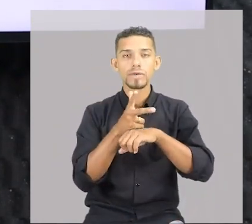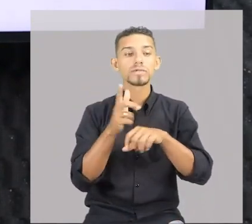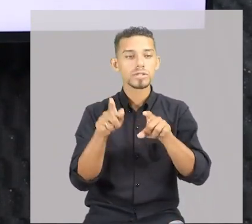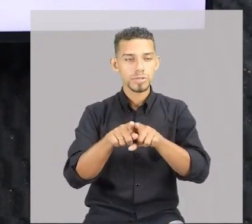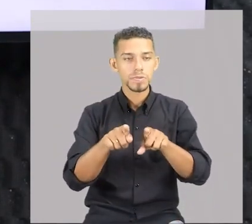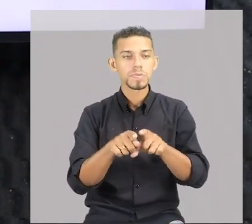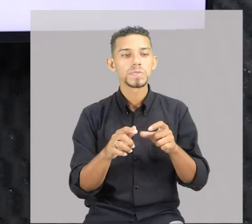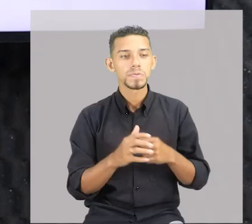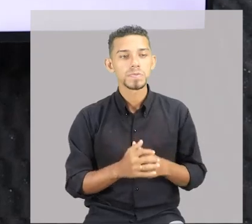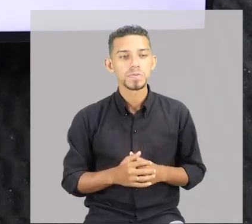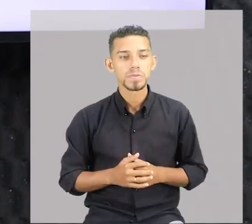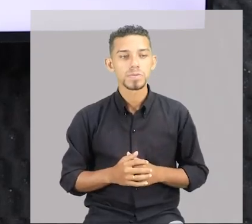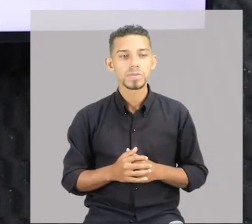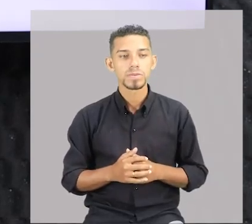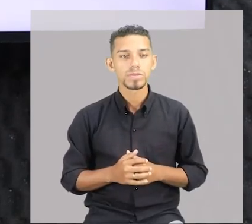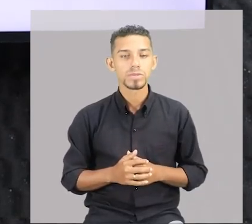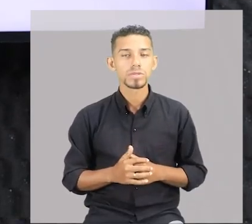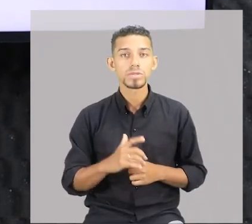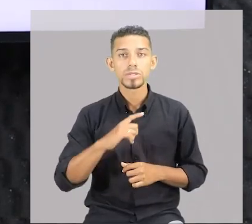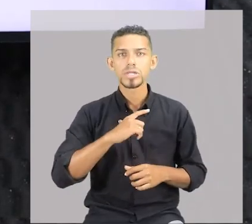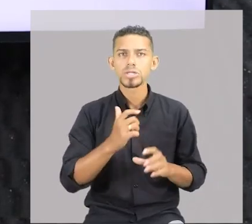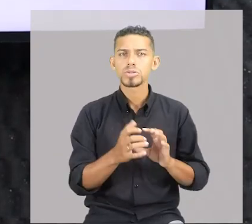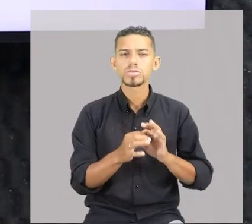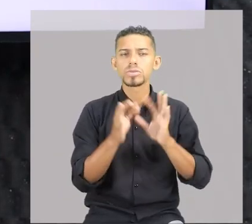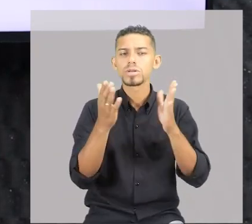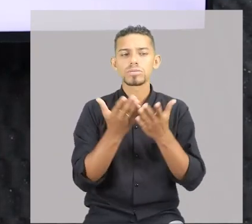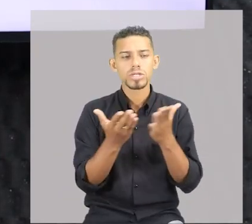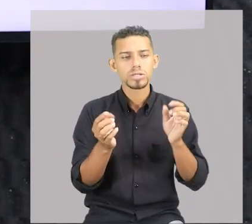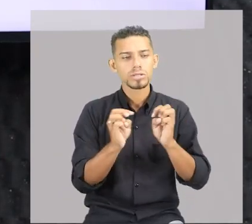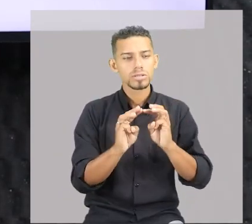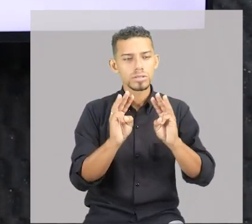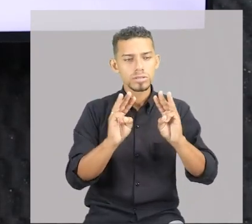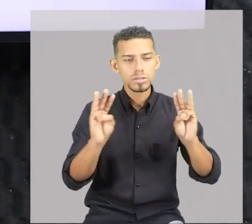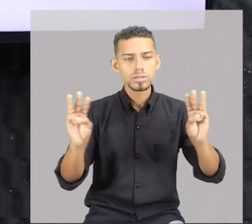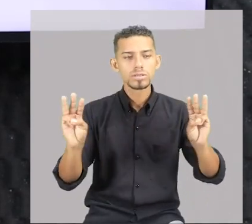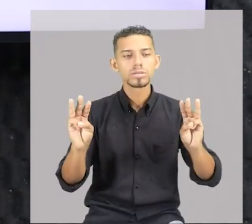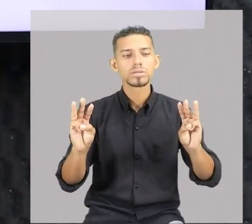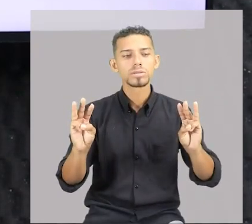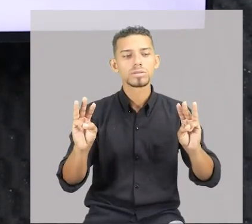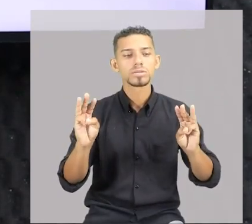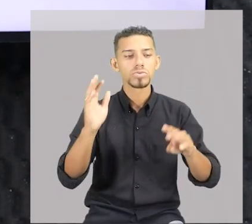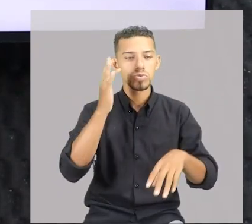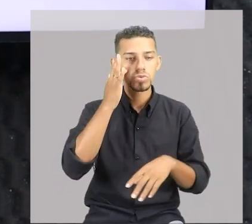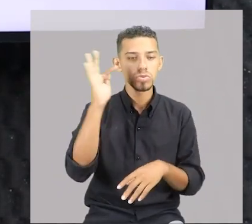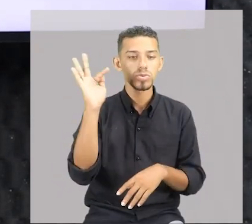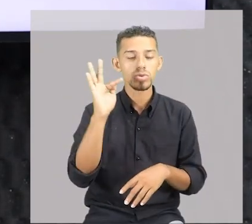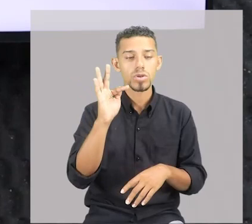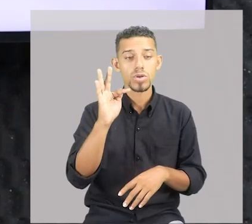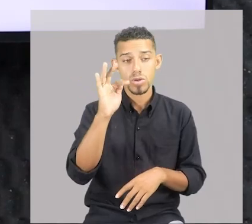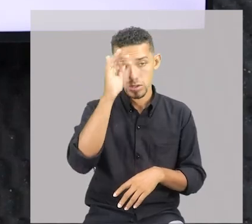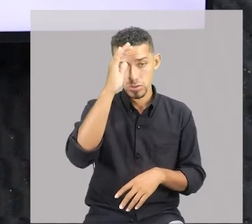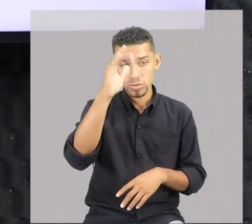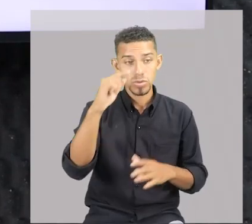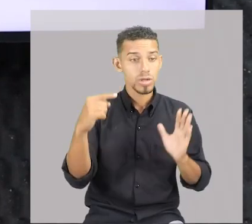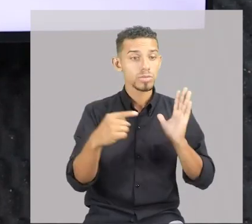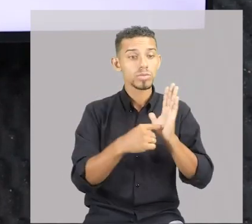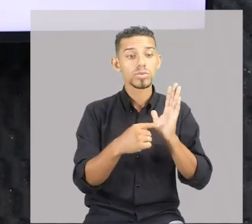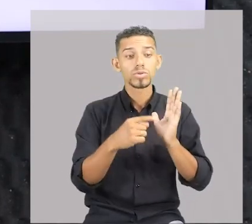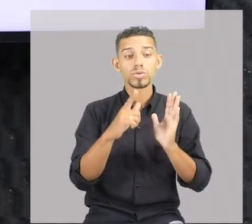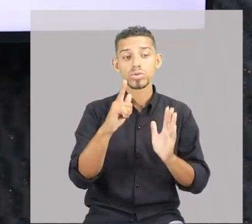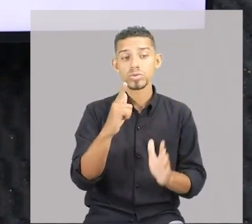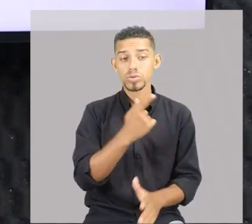certo? E aí tem disponível aqui no site, Ano da França no Brasil, cultura.gov, etc. Beleza, vamos para a